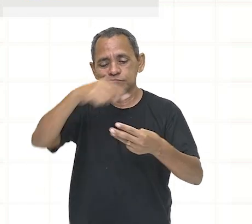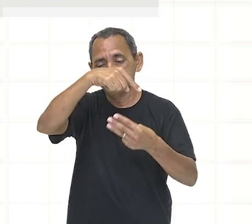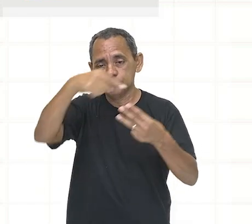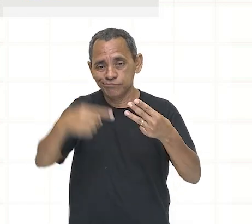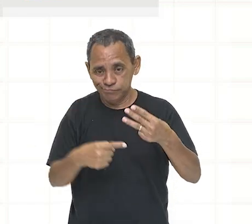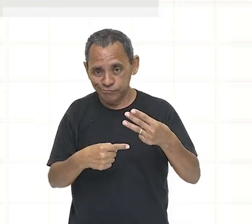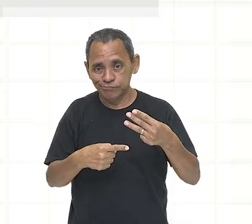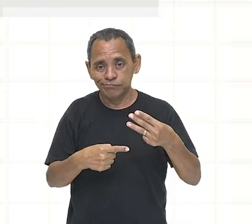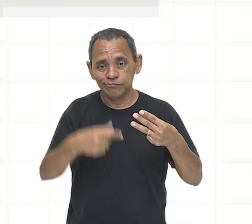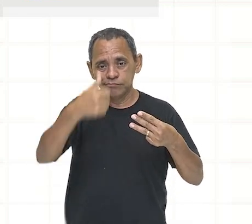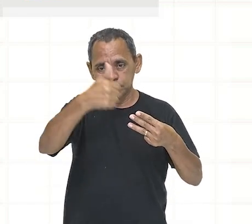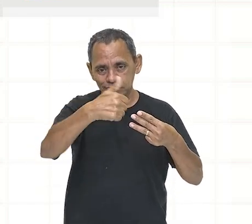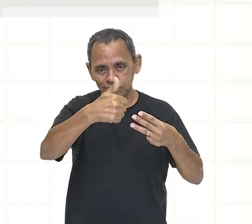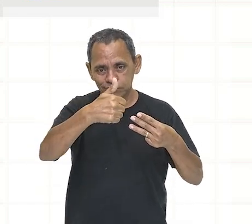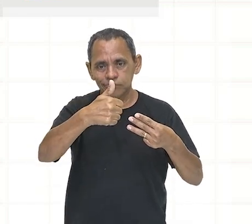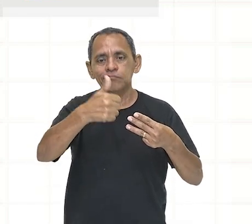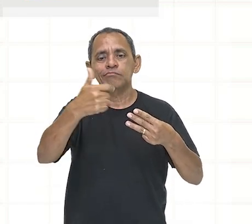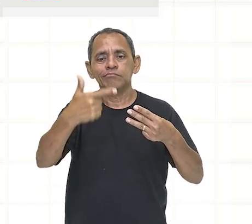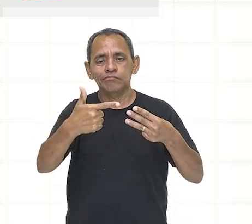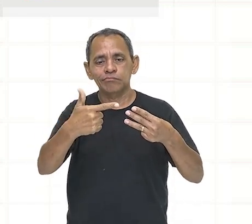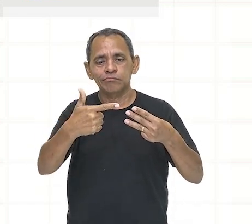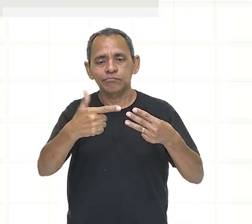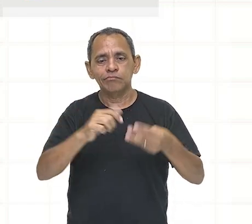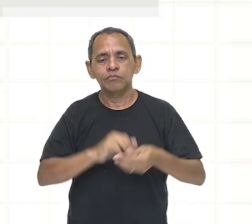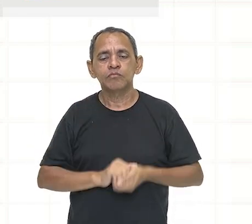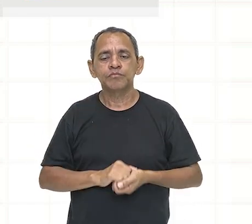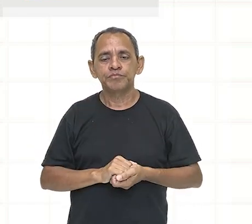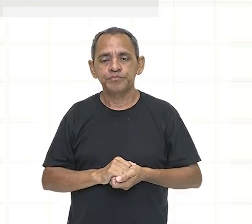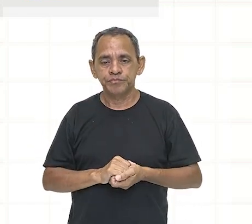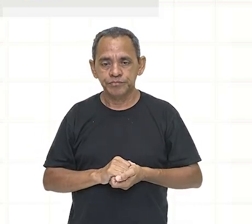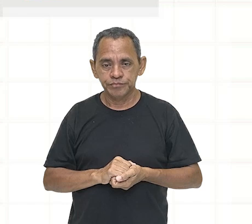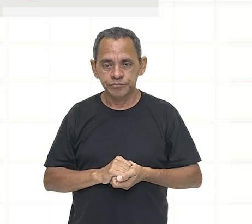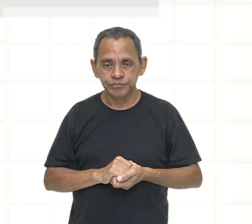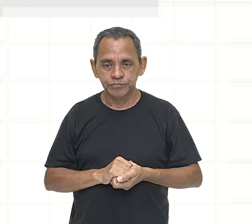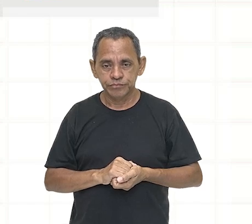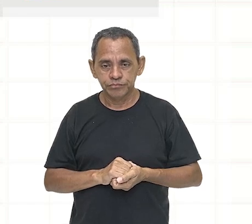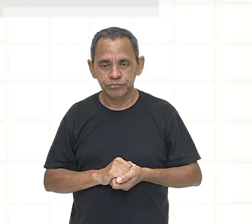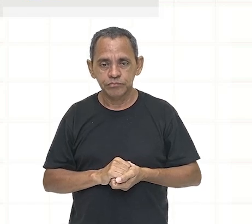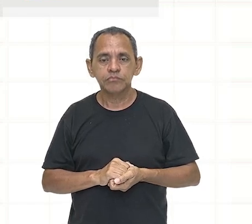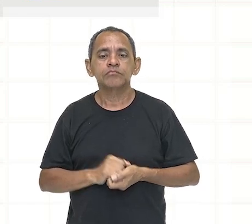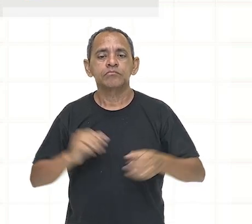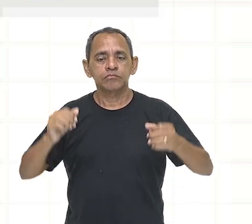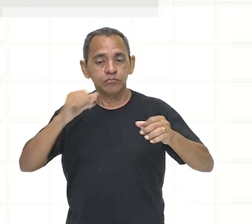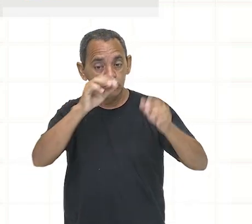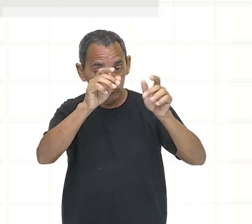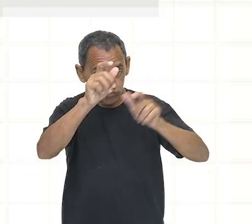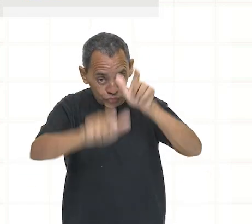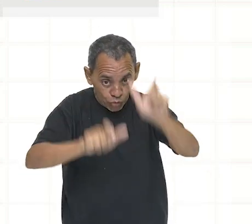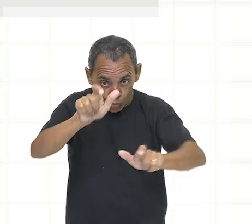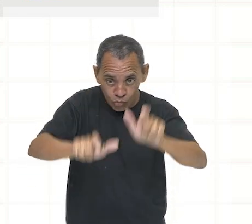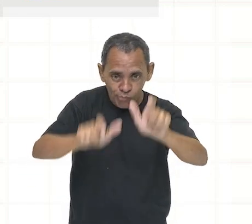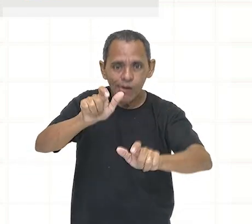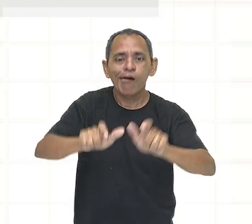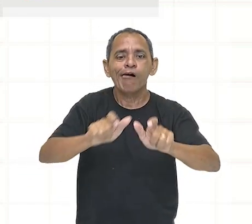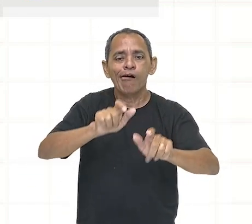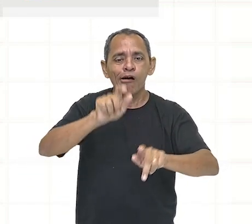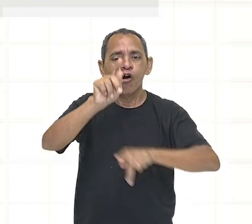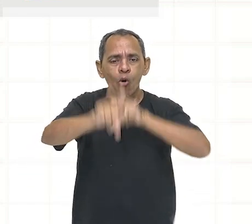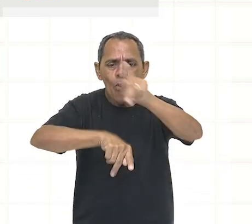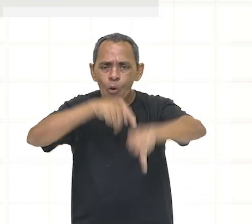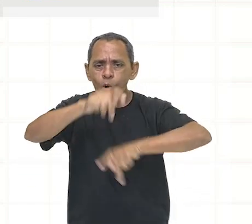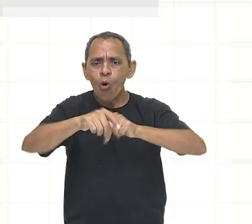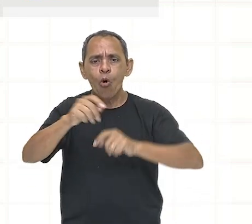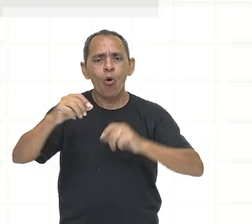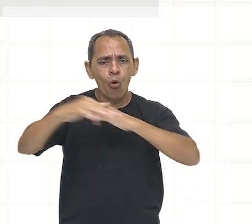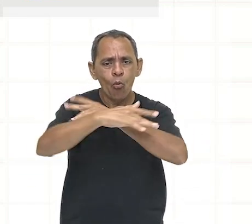terciário, que é a população urbana desses continentes. Então, observem aqui que